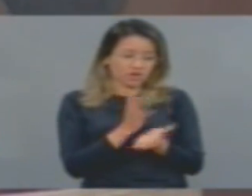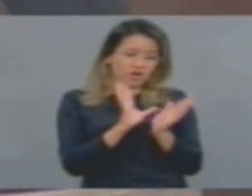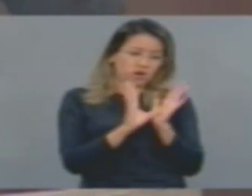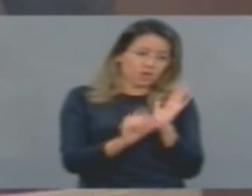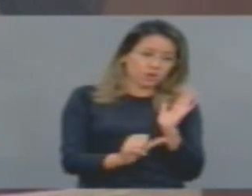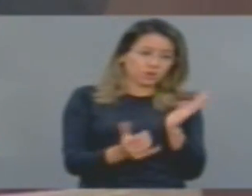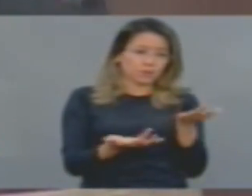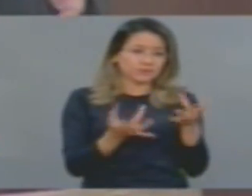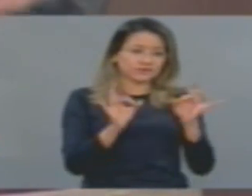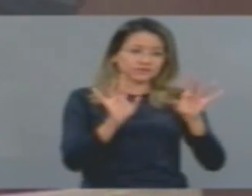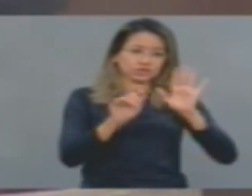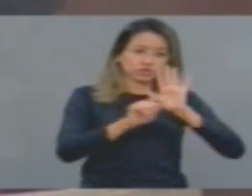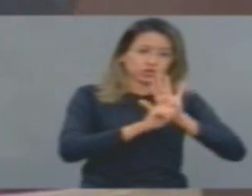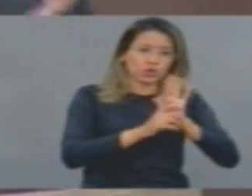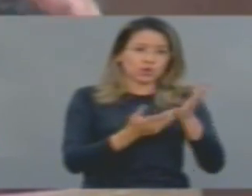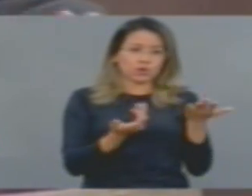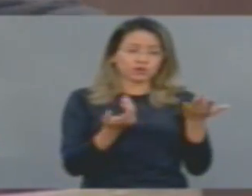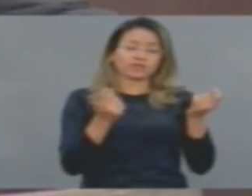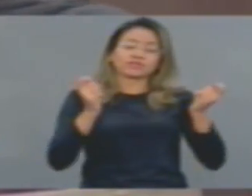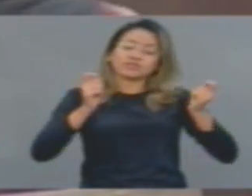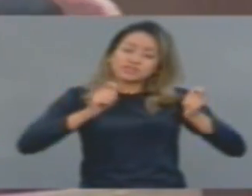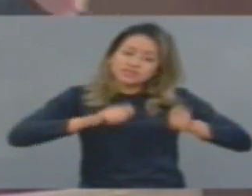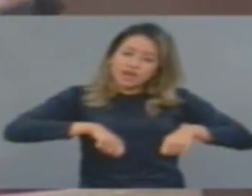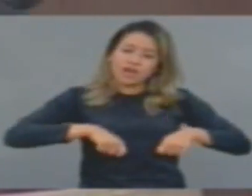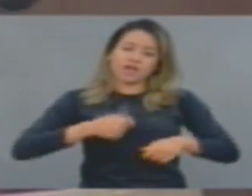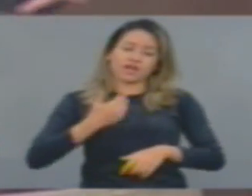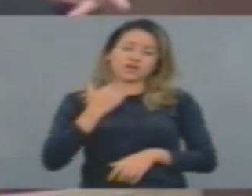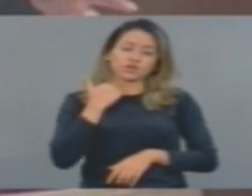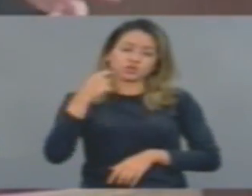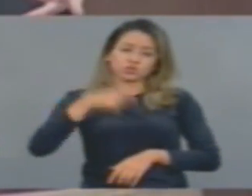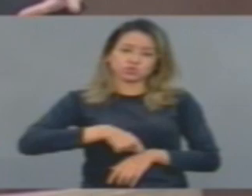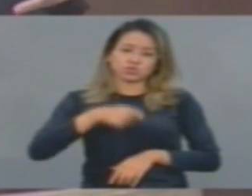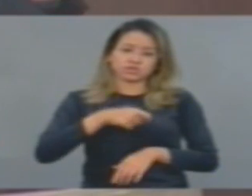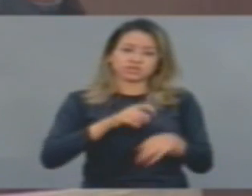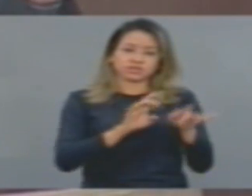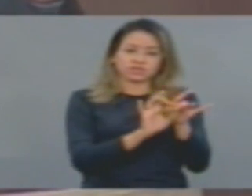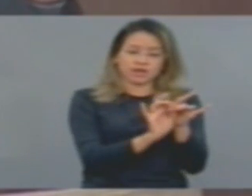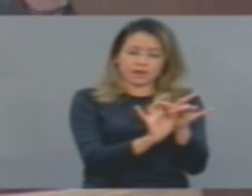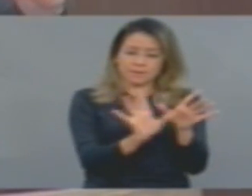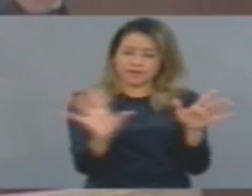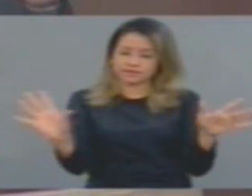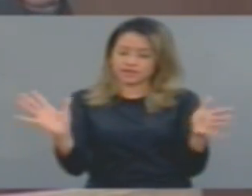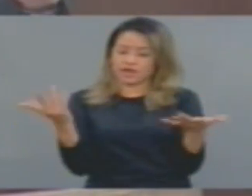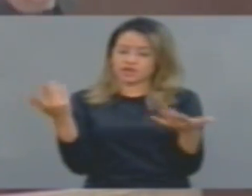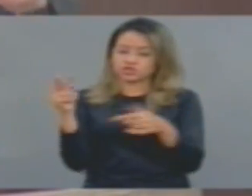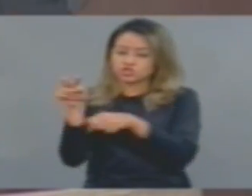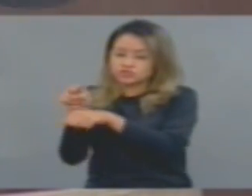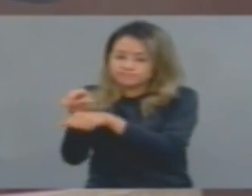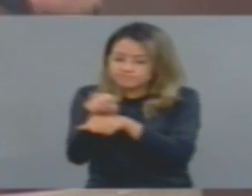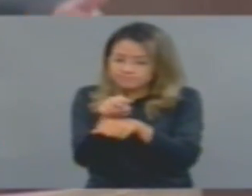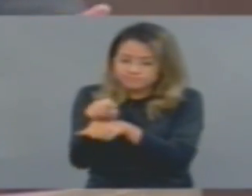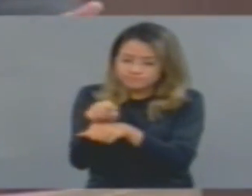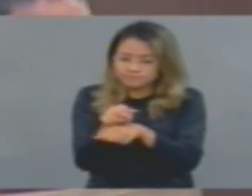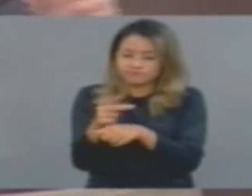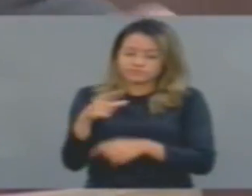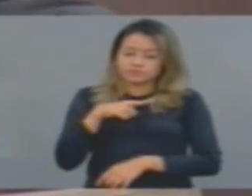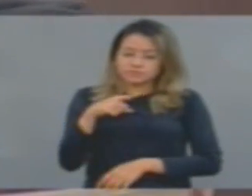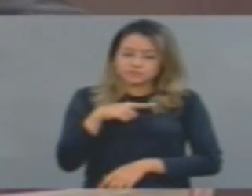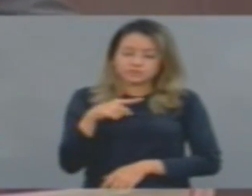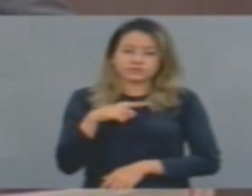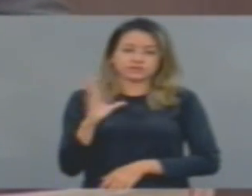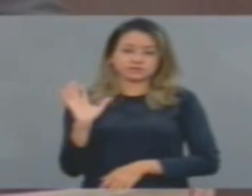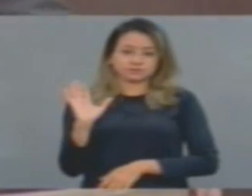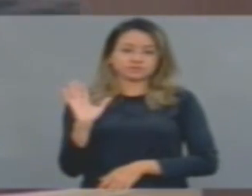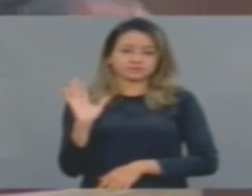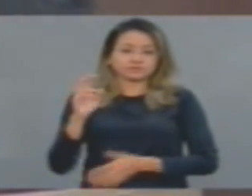pode aplicar uma liberdade assistida, uma prestação de serviço à comunidade, em outras palavras, uma medida em que o adolescente ele cumpre no seu próprio